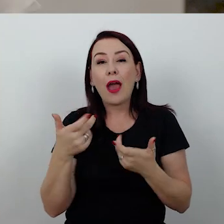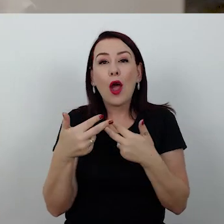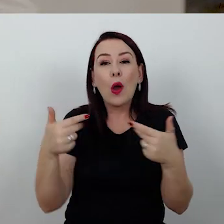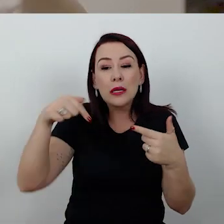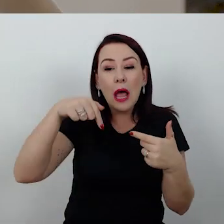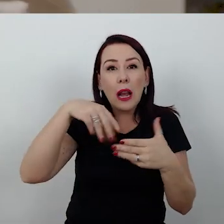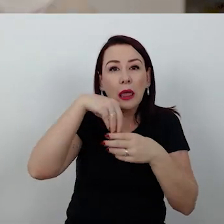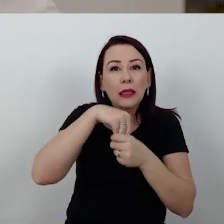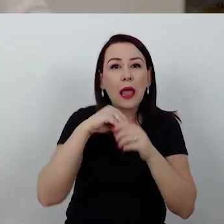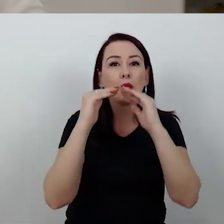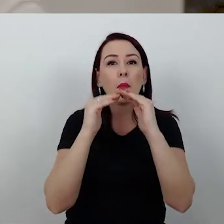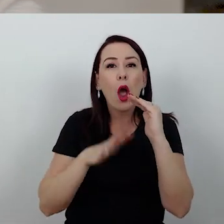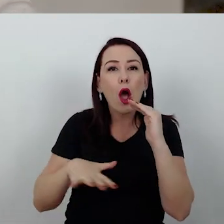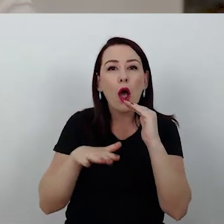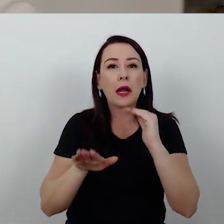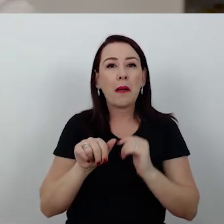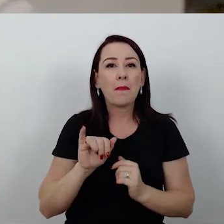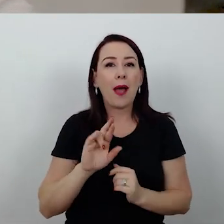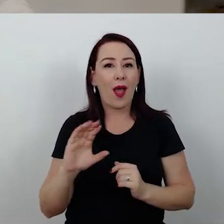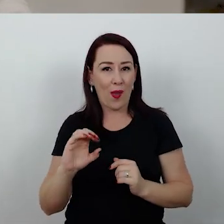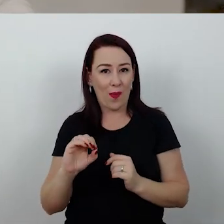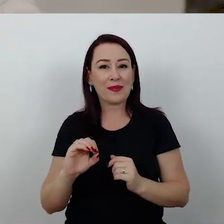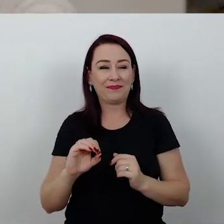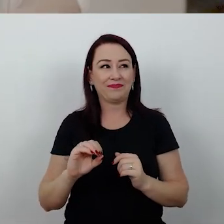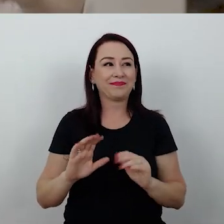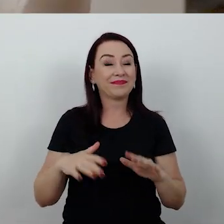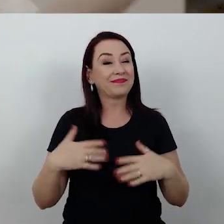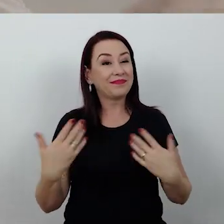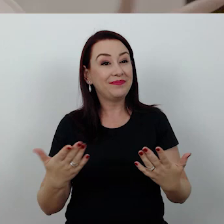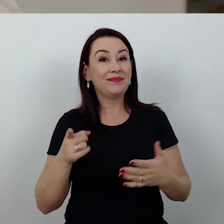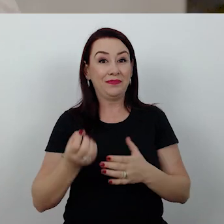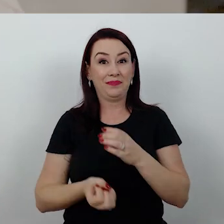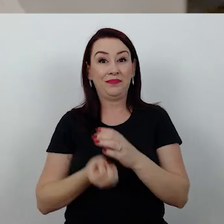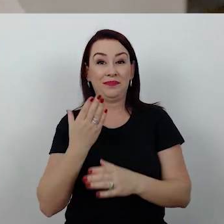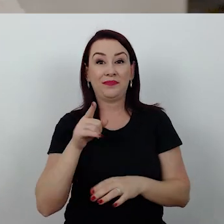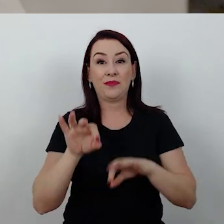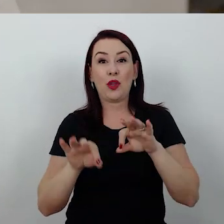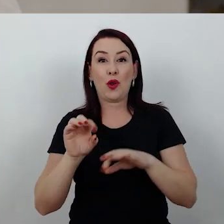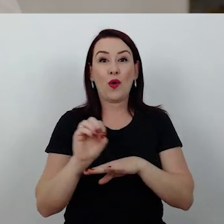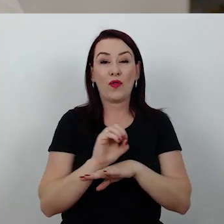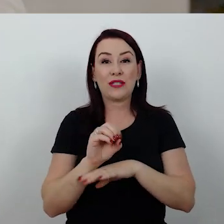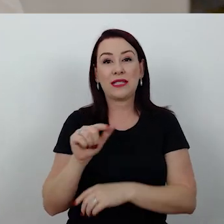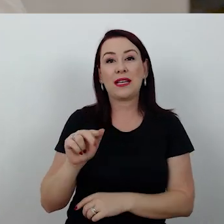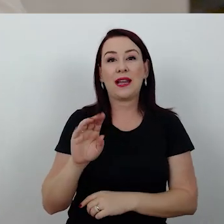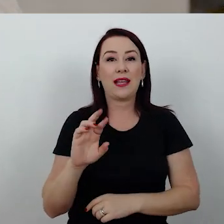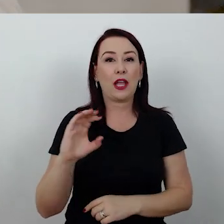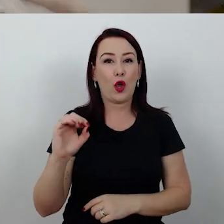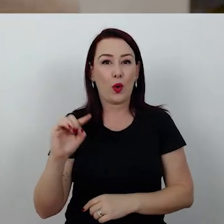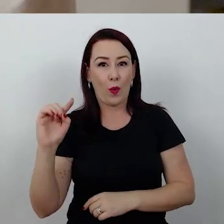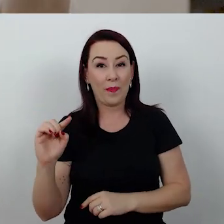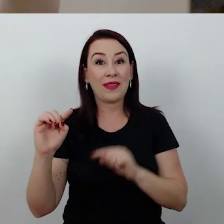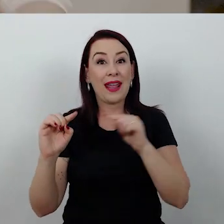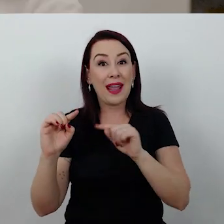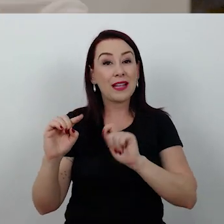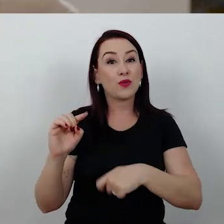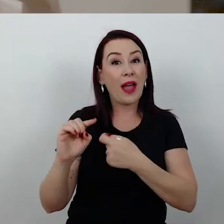tal, Santista. E aí, putz, a gente cria, então, as oficinas Querô, né, um projeto